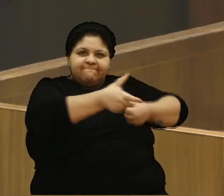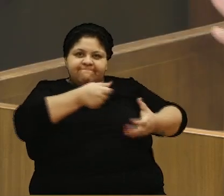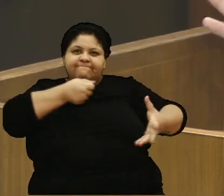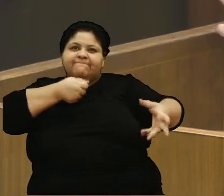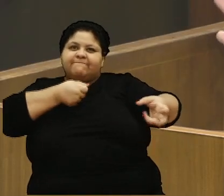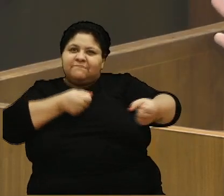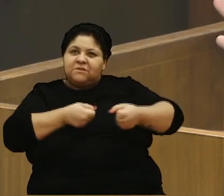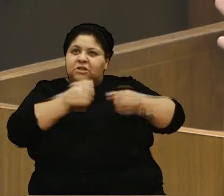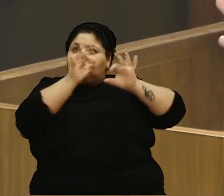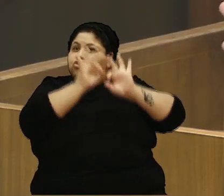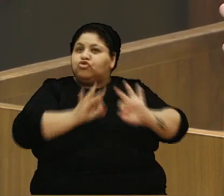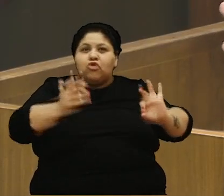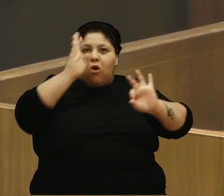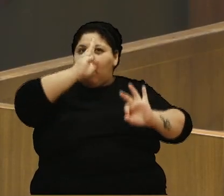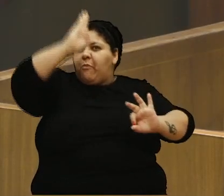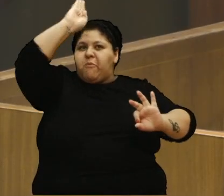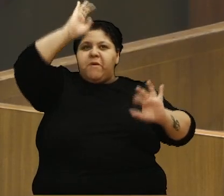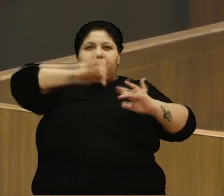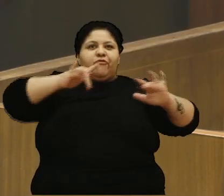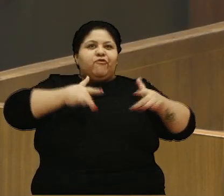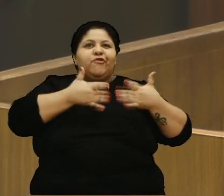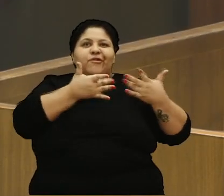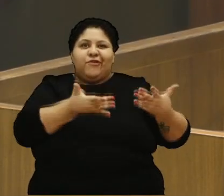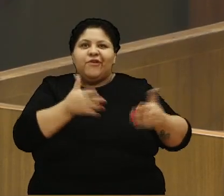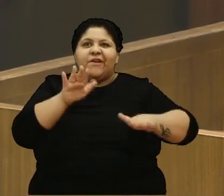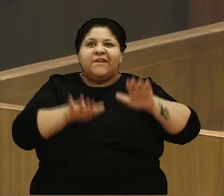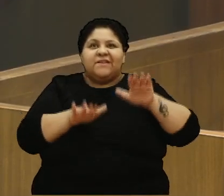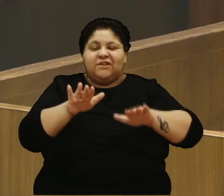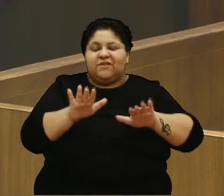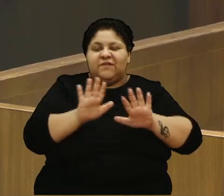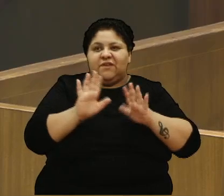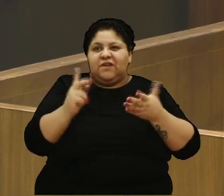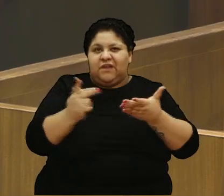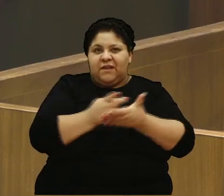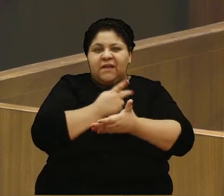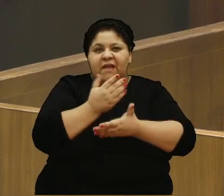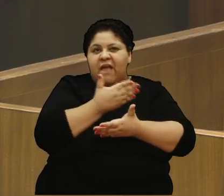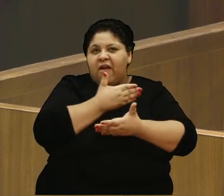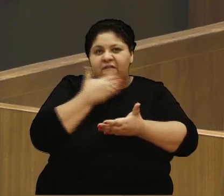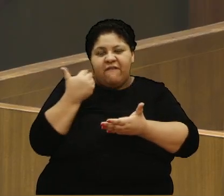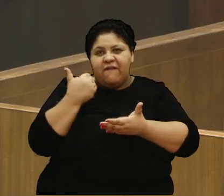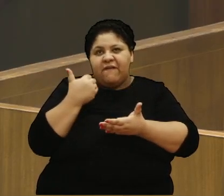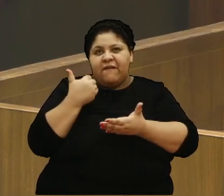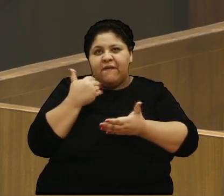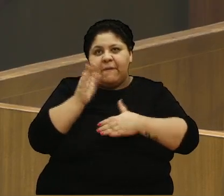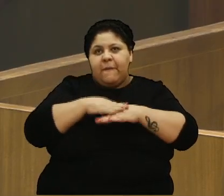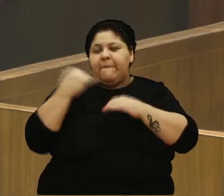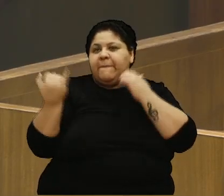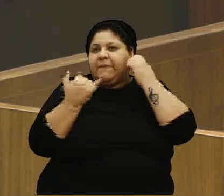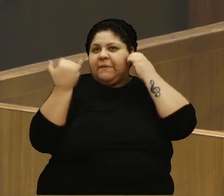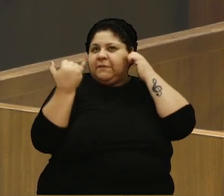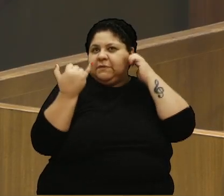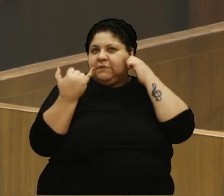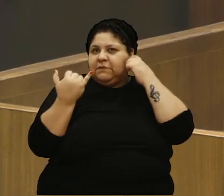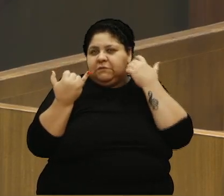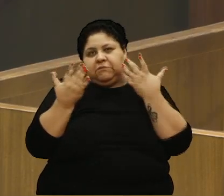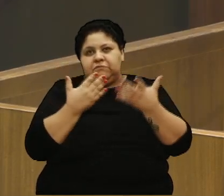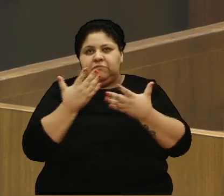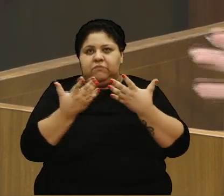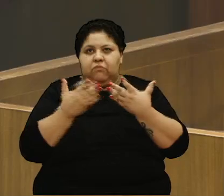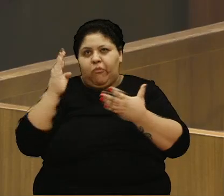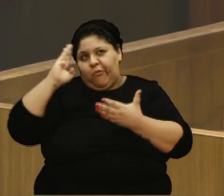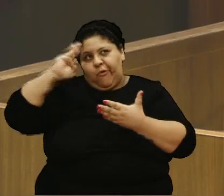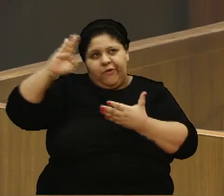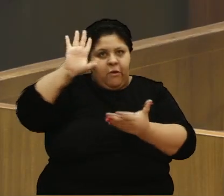eram simplesmente bombeiros voluntários. Então, às vezes, o ímpeto, para mim, vale mais do que uma estrela no peito, ou um coronel,